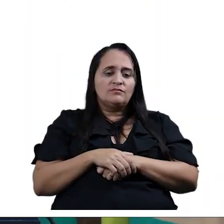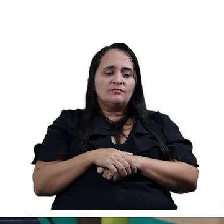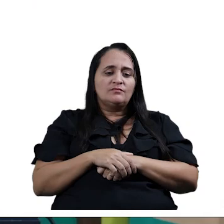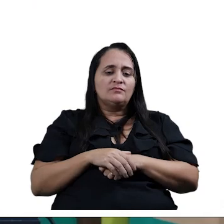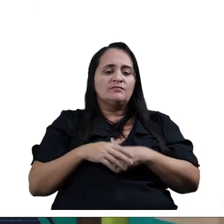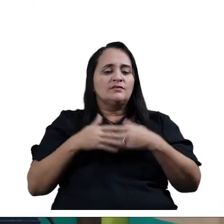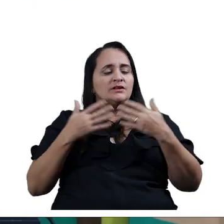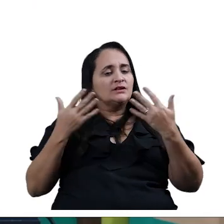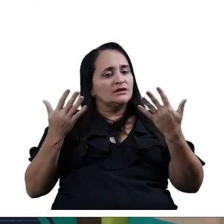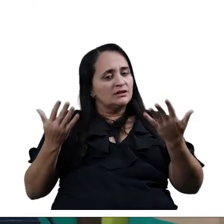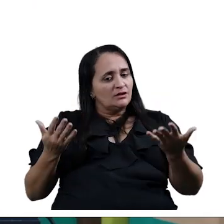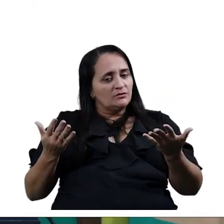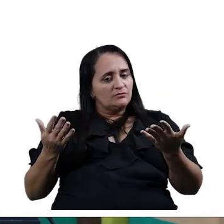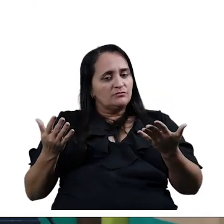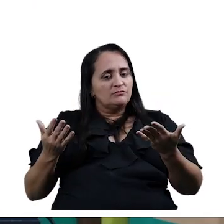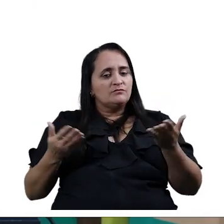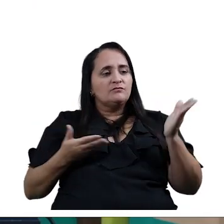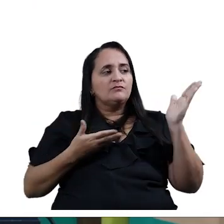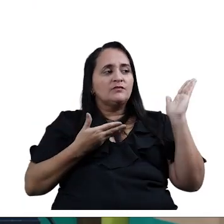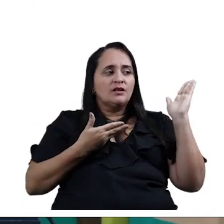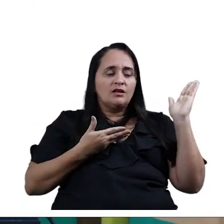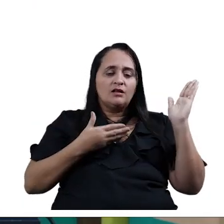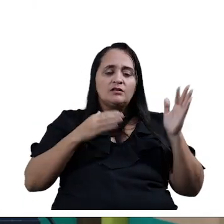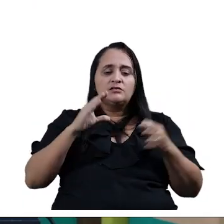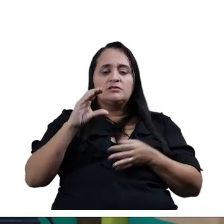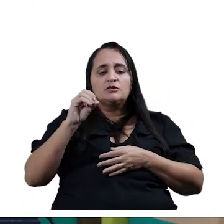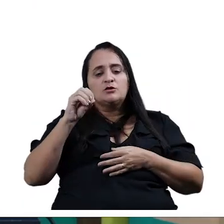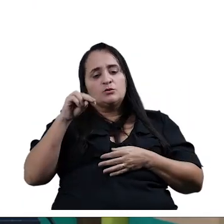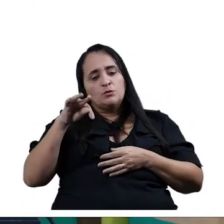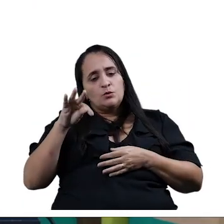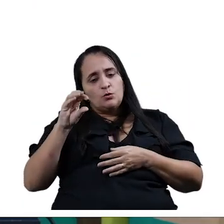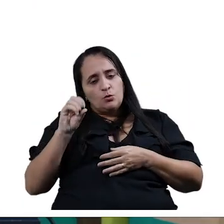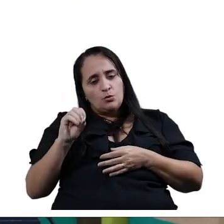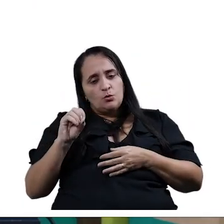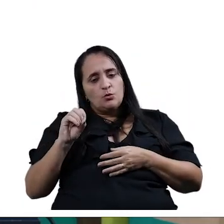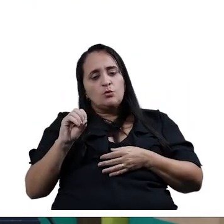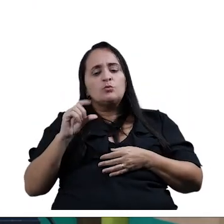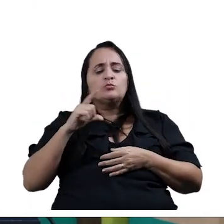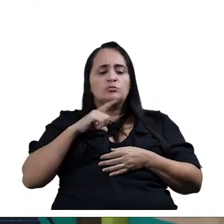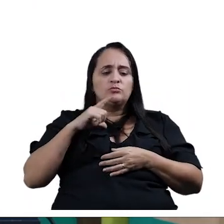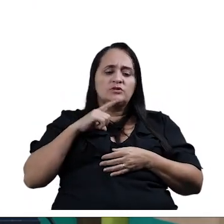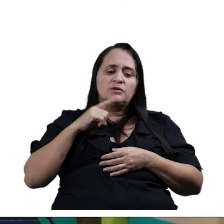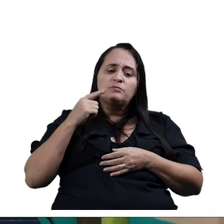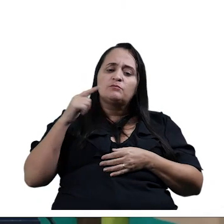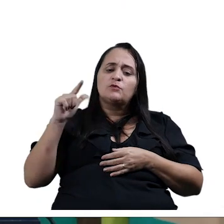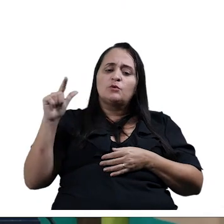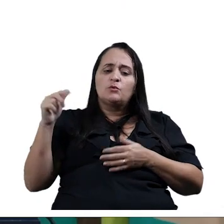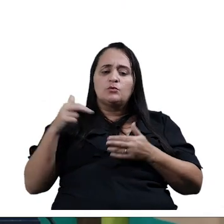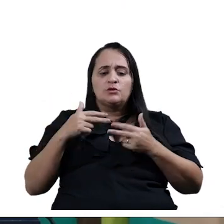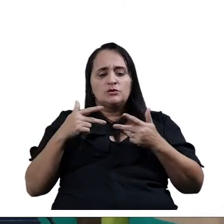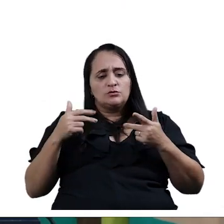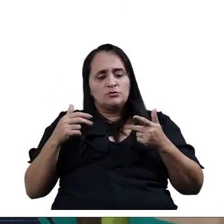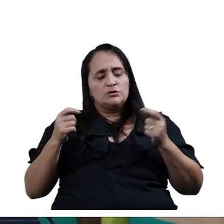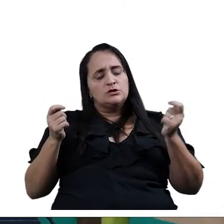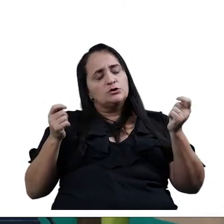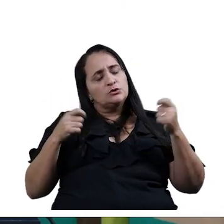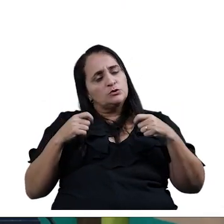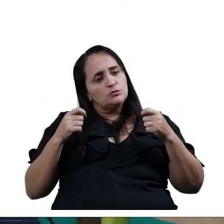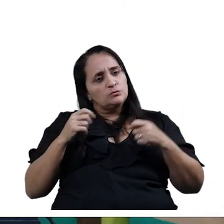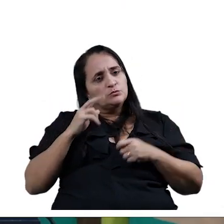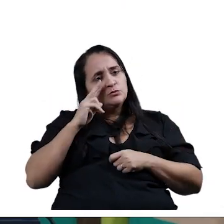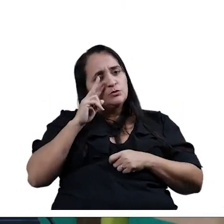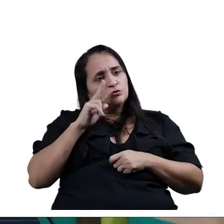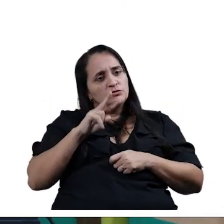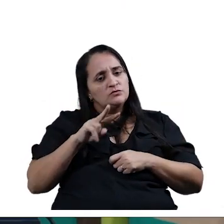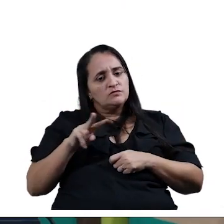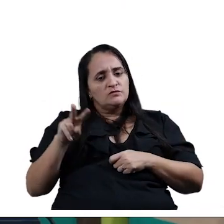Então, essas são as questões em relação a conto. Tem outras coisas em relação a conto, por exemplo, que a gente pode